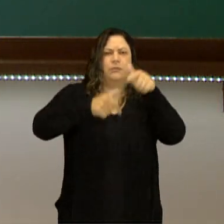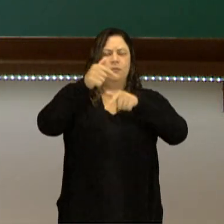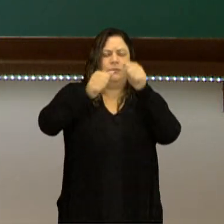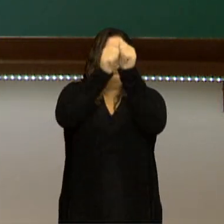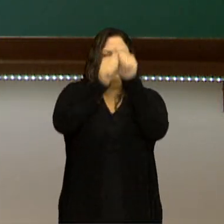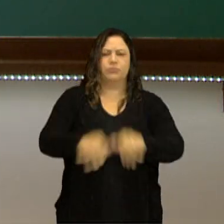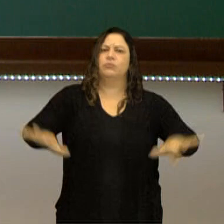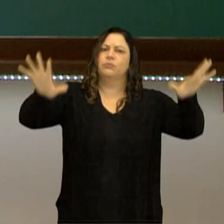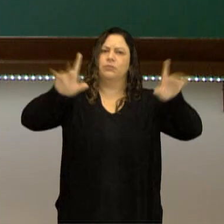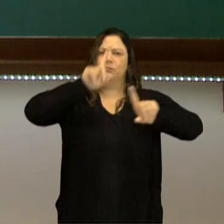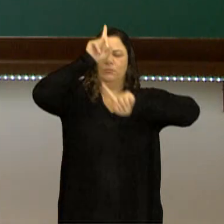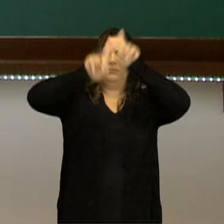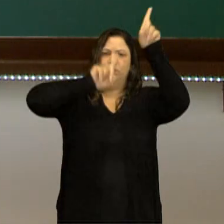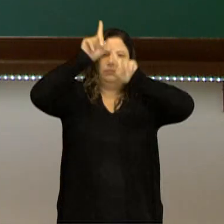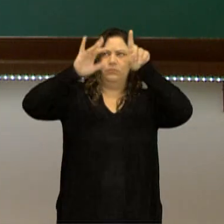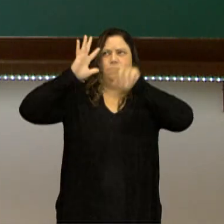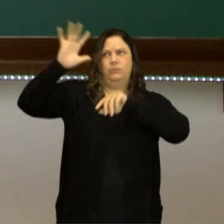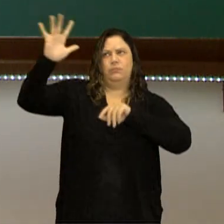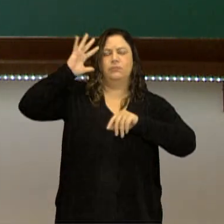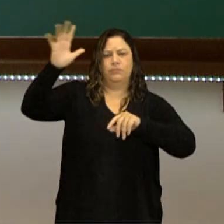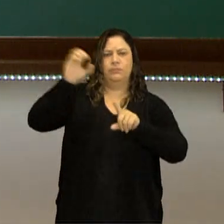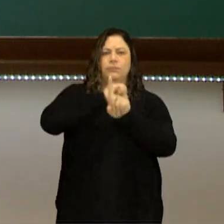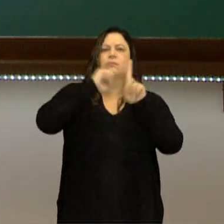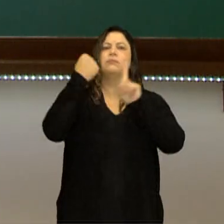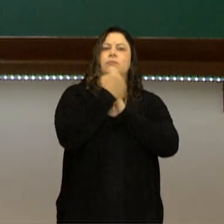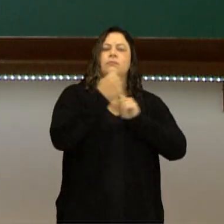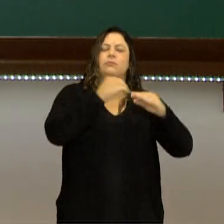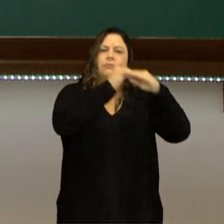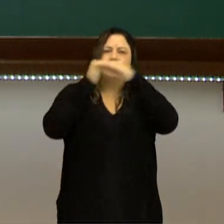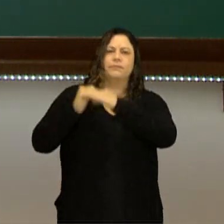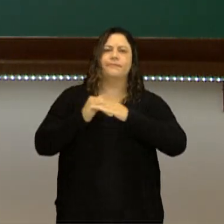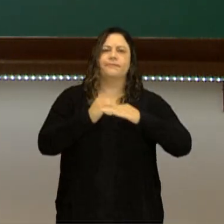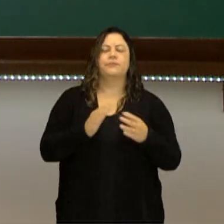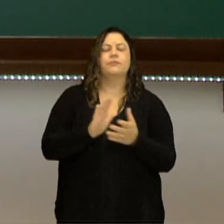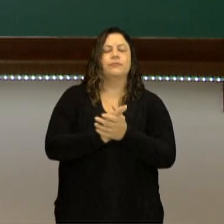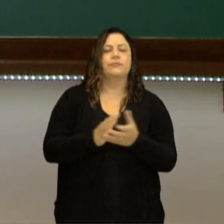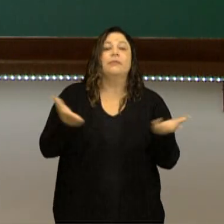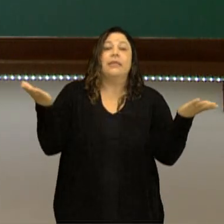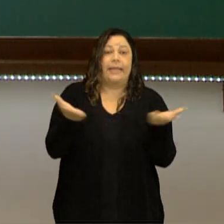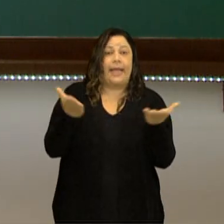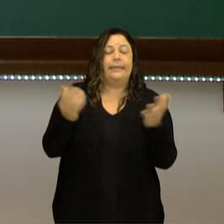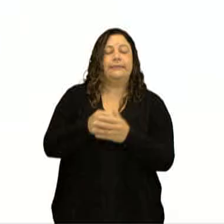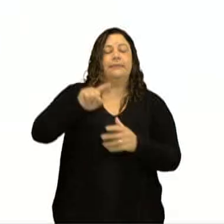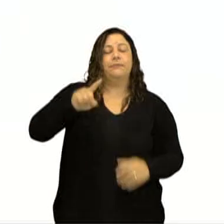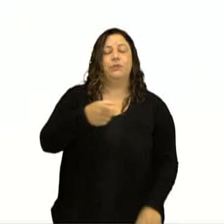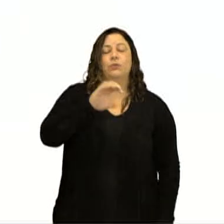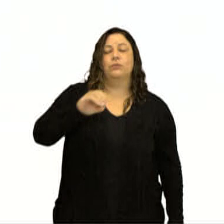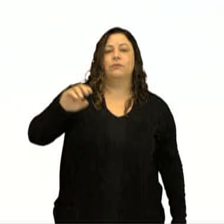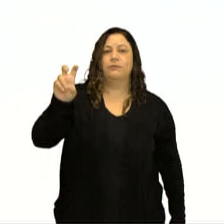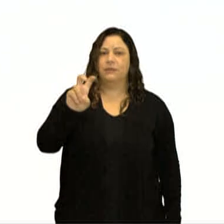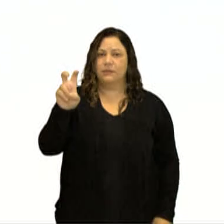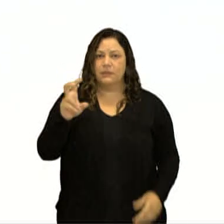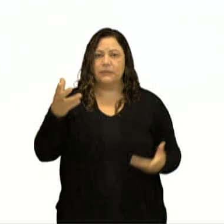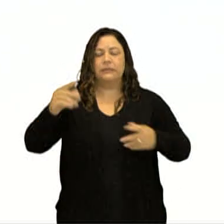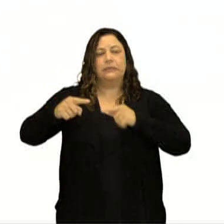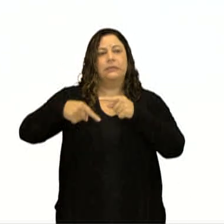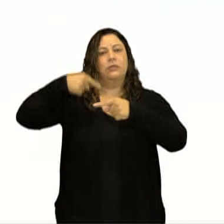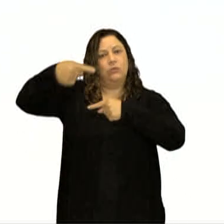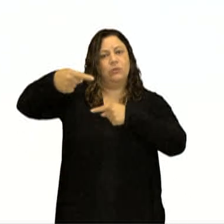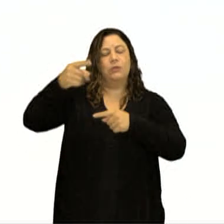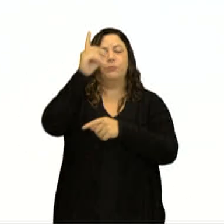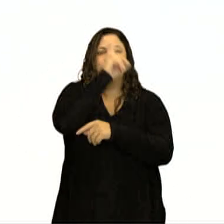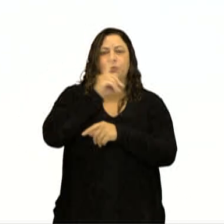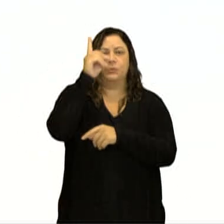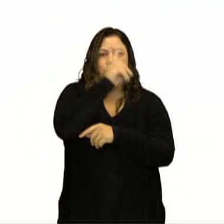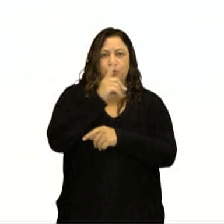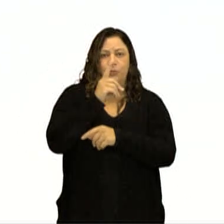essas ideias, essas teorias do socialismo. Assim, em 1905, logo após o Domingo